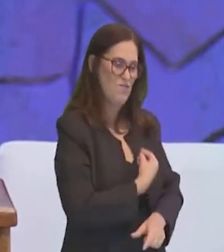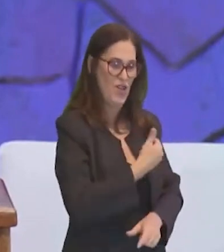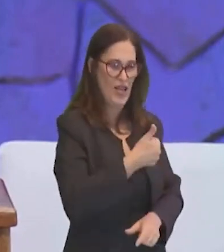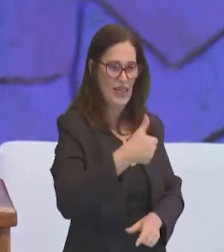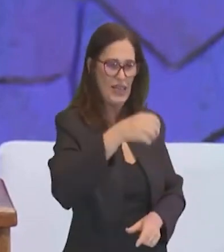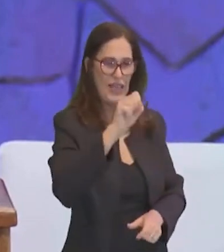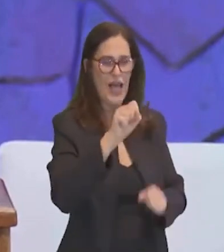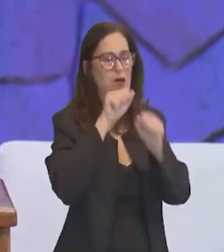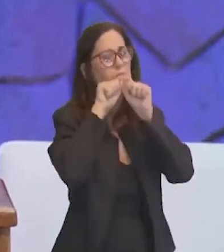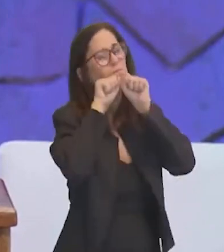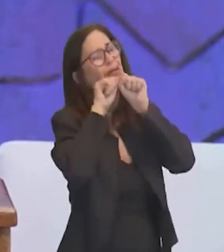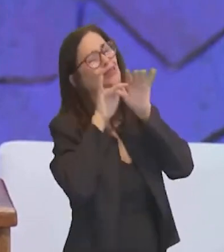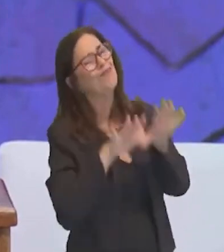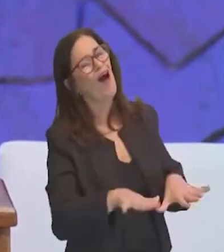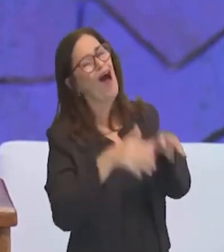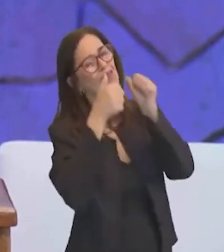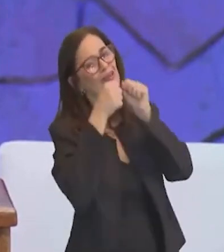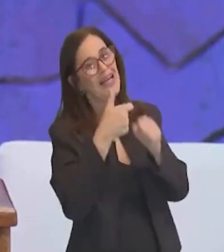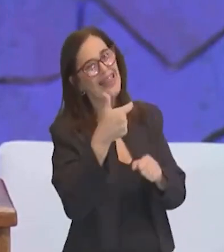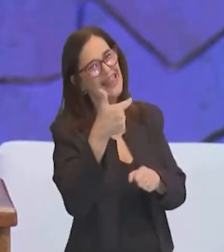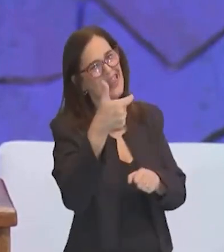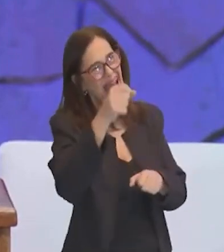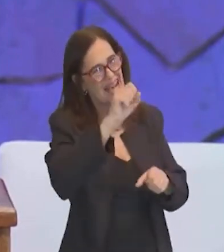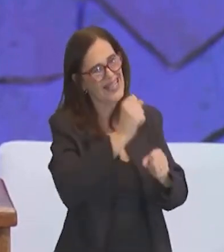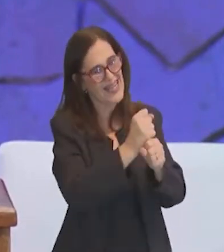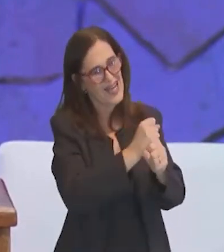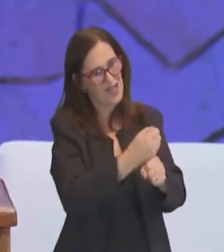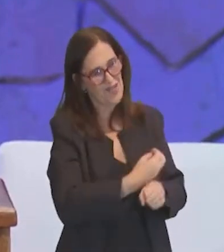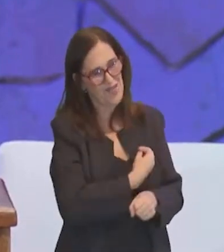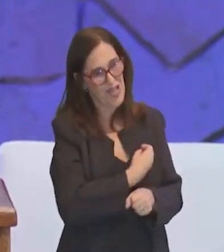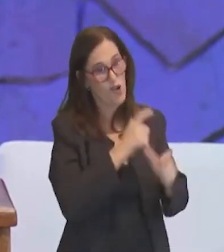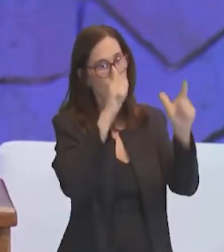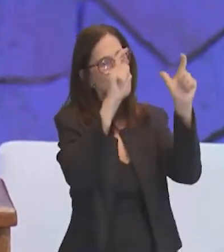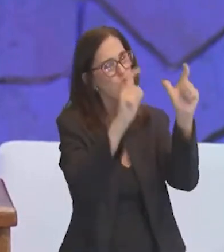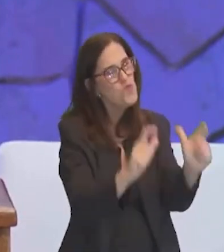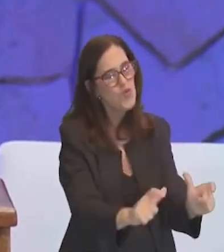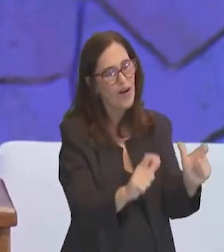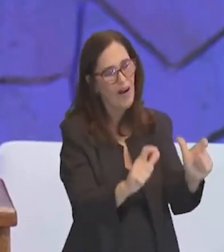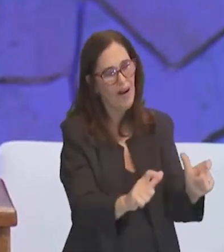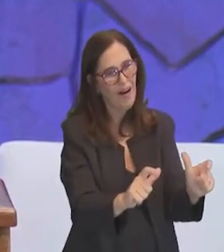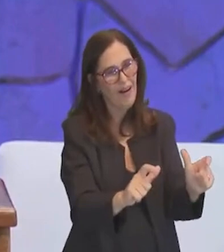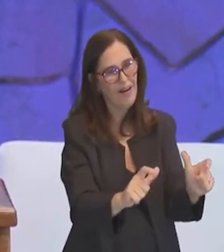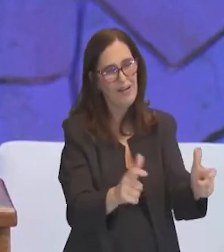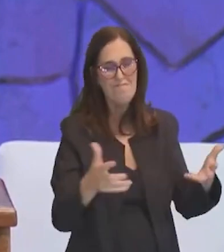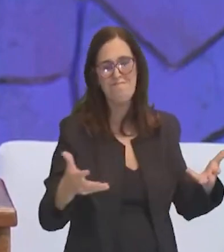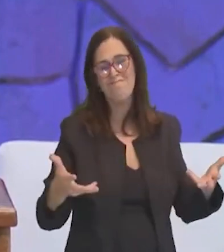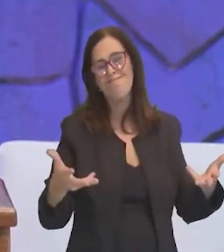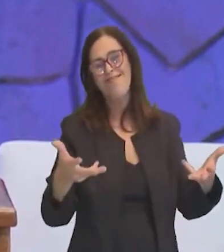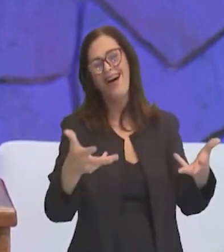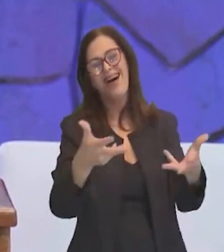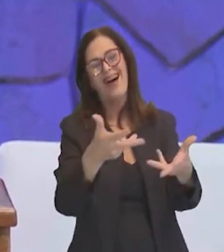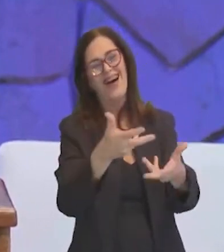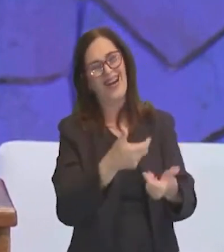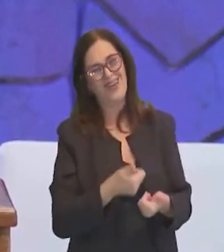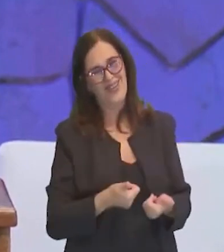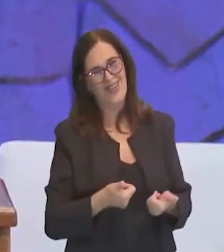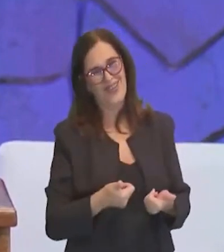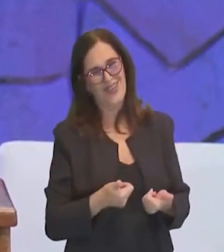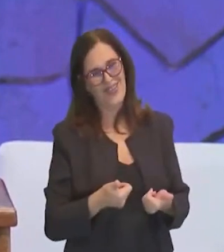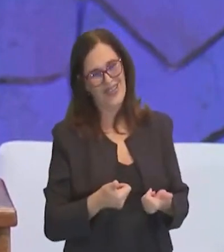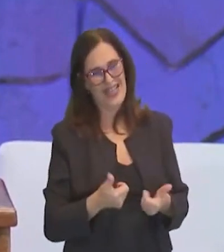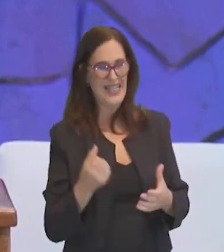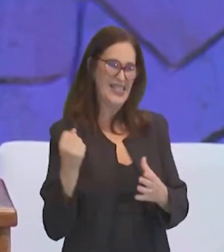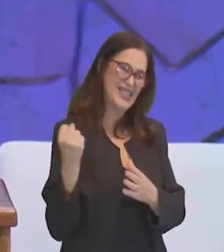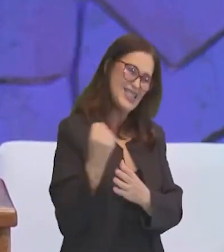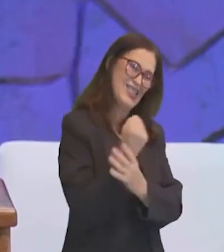foram muito abençoados. Em uma terra que manava bênçãos,